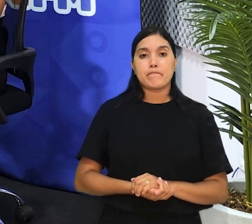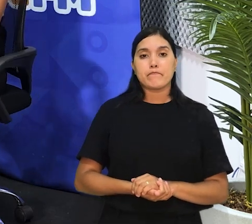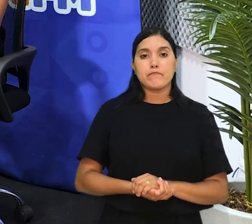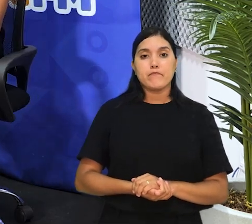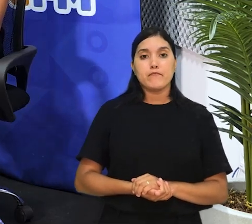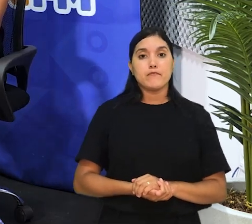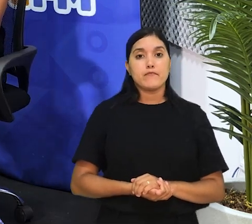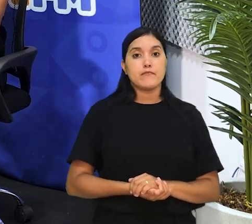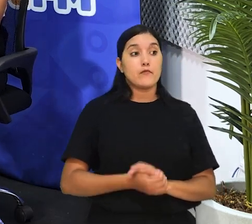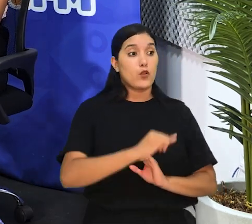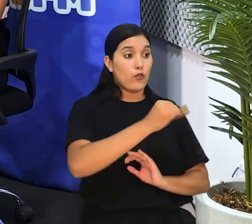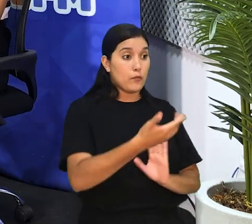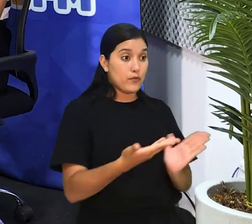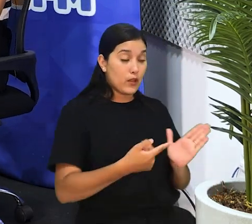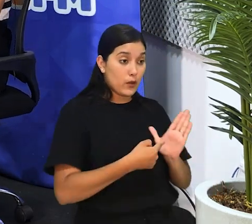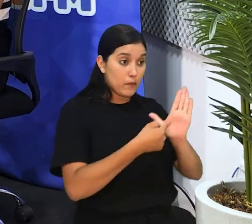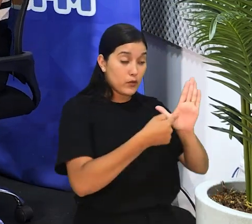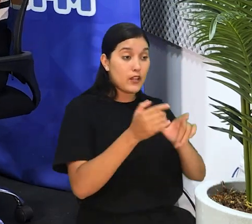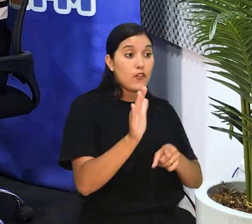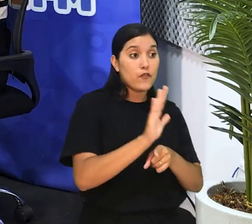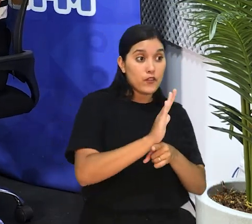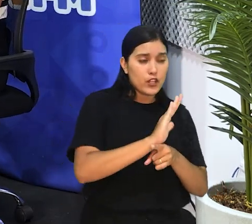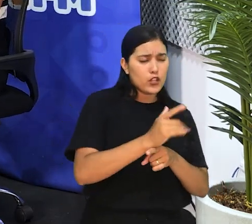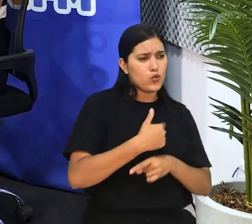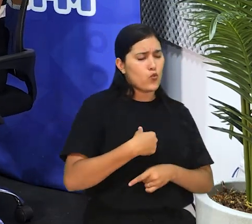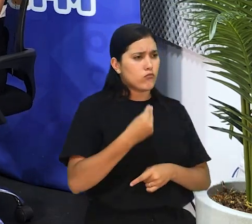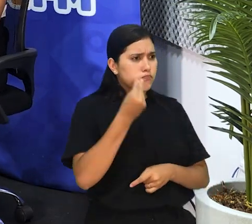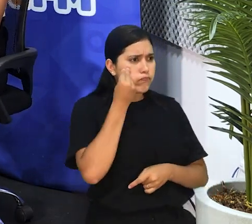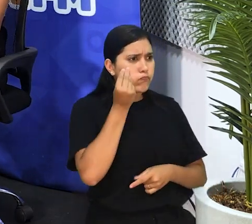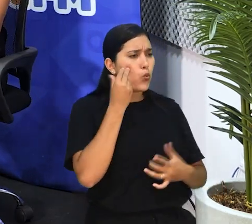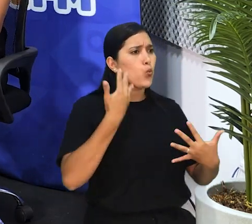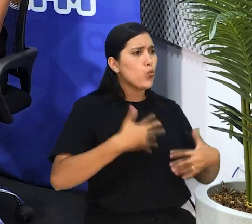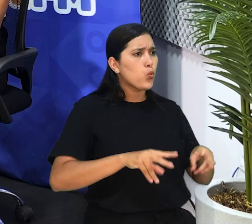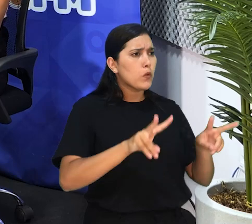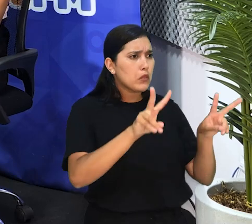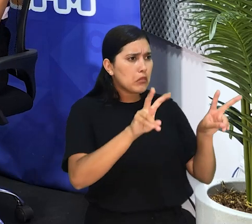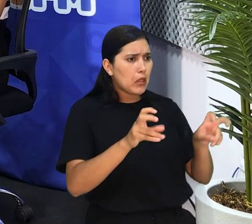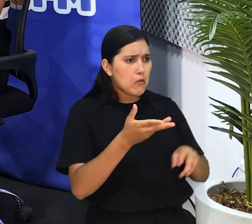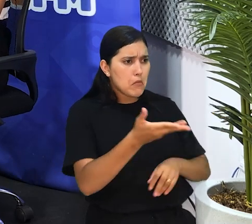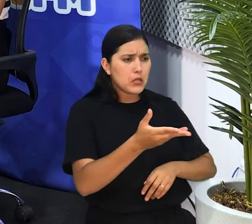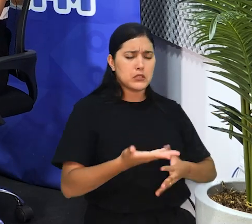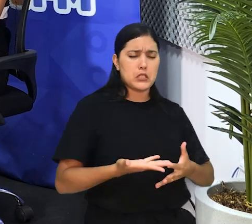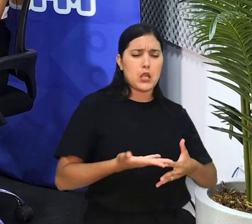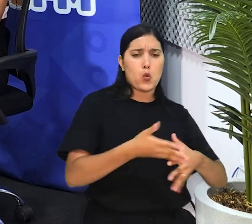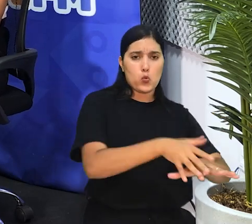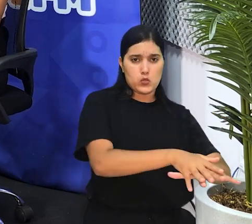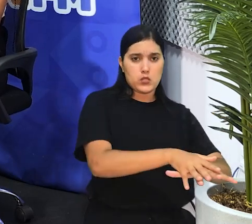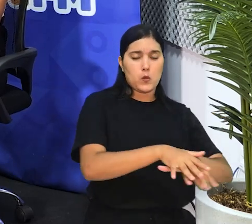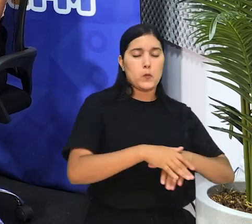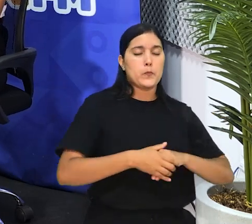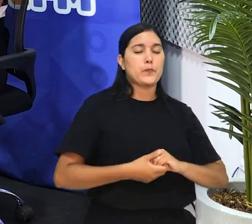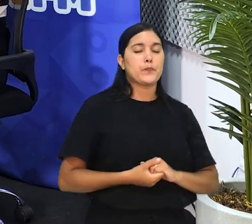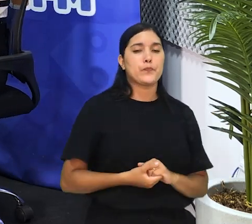tua fala, eu quero passar um vídeo que me chamou muita atenção a respeito disso, sobre a